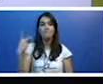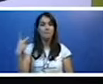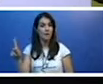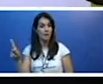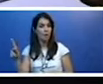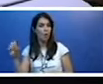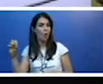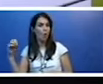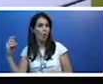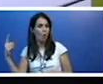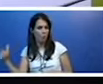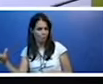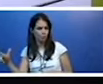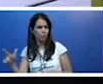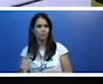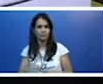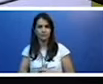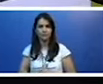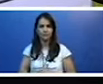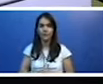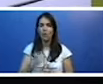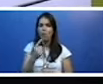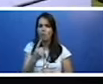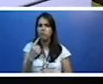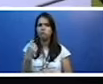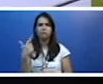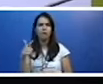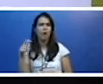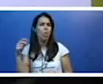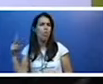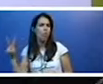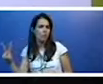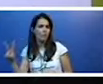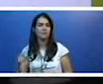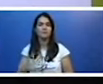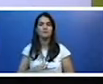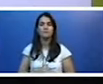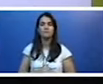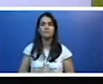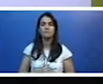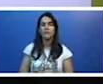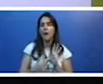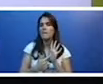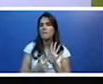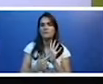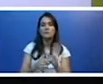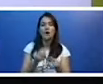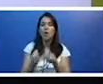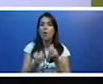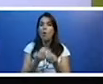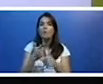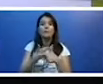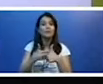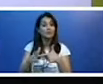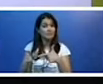outro. 1 para 2 pode ser representado assim, como uma divisão